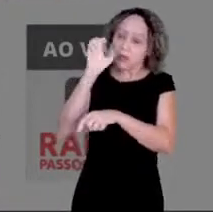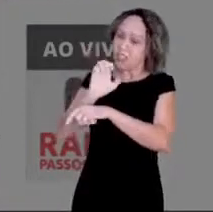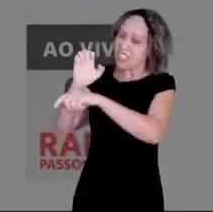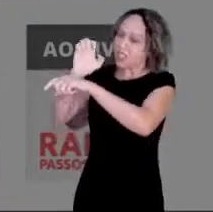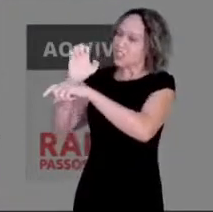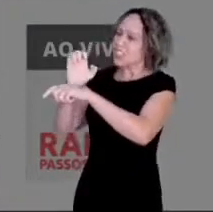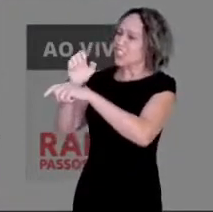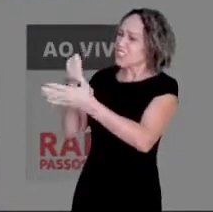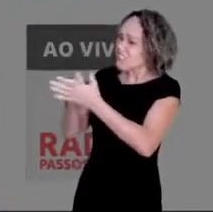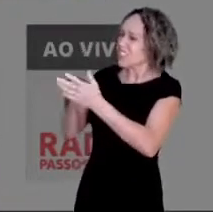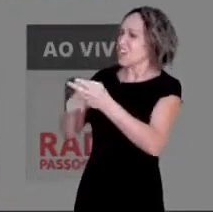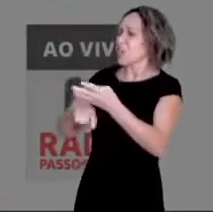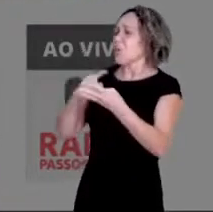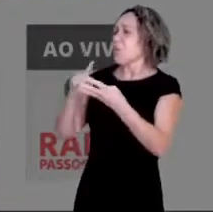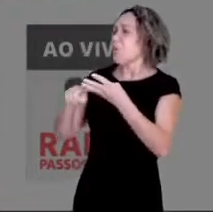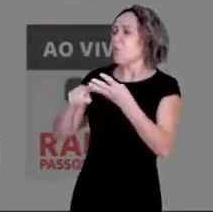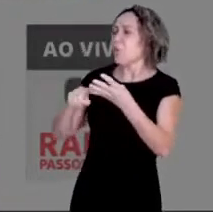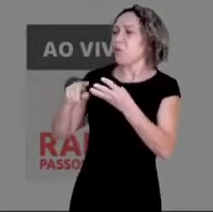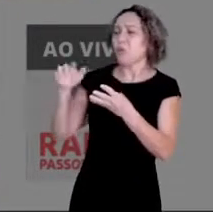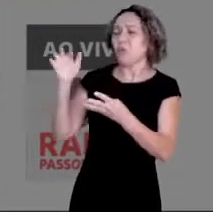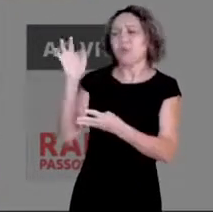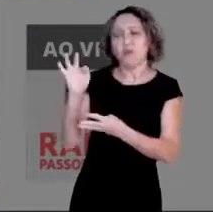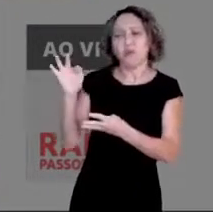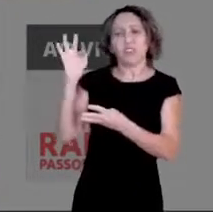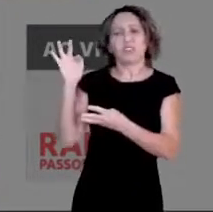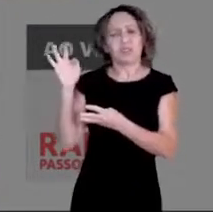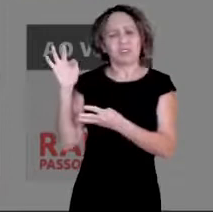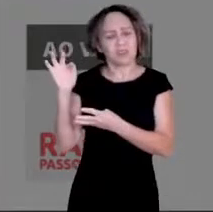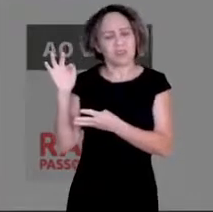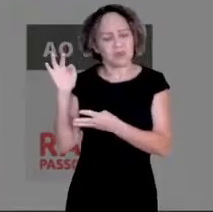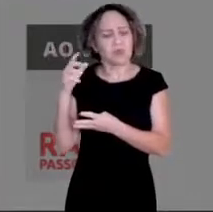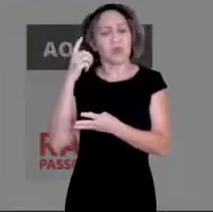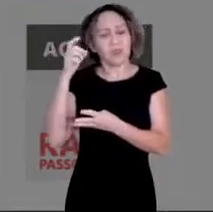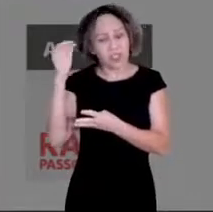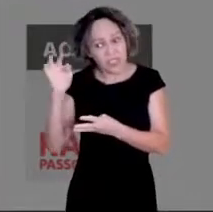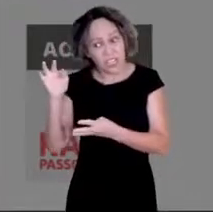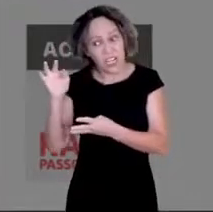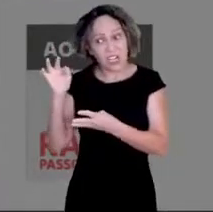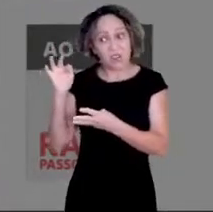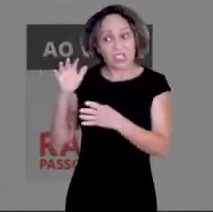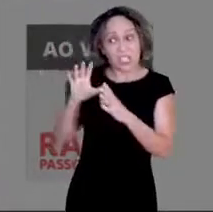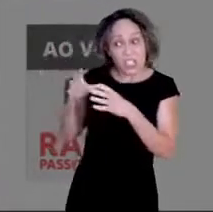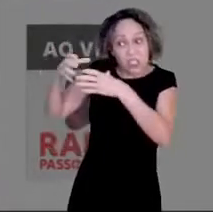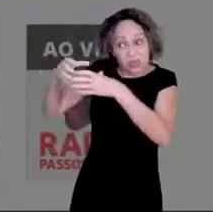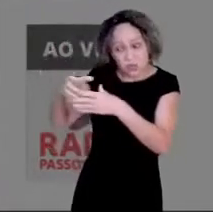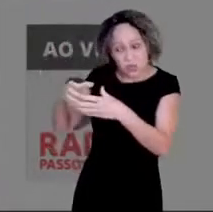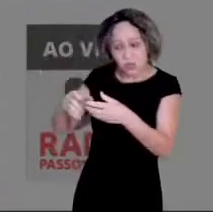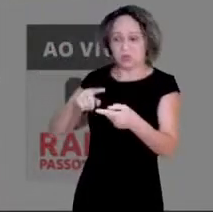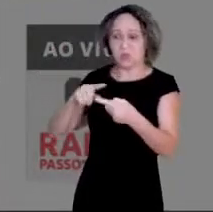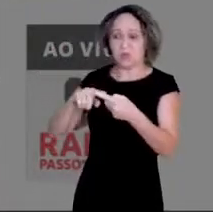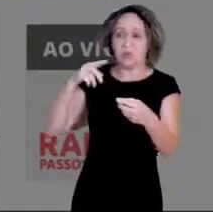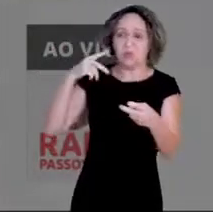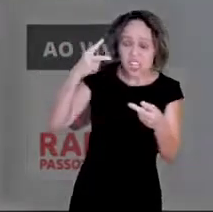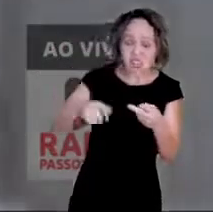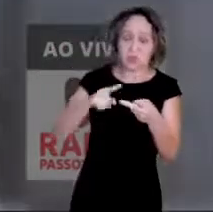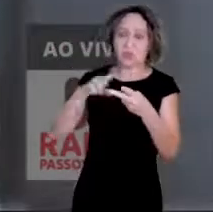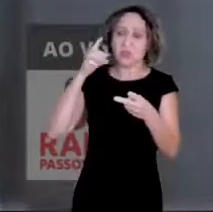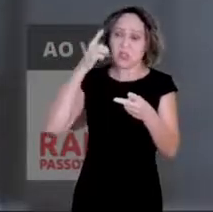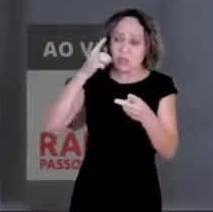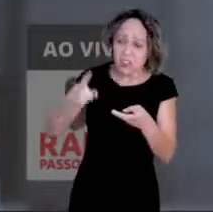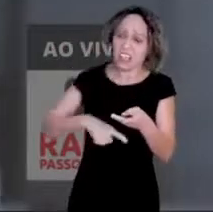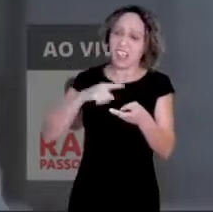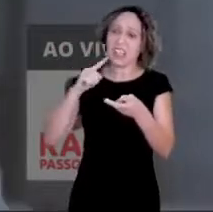trata nada da sociedade com o mínimo de respeito. Então, Juarez, eu penso que, sabe, o povo precisa